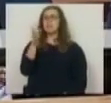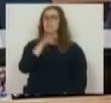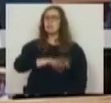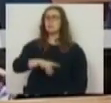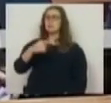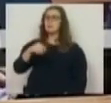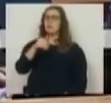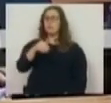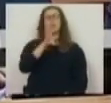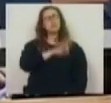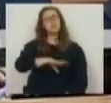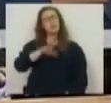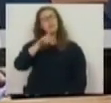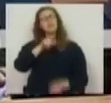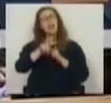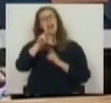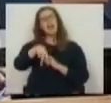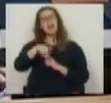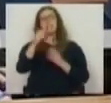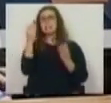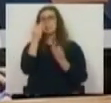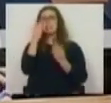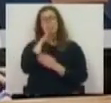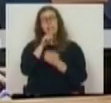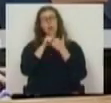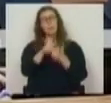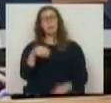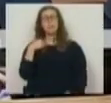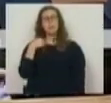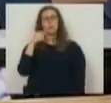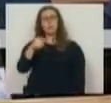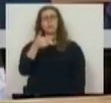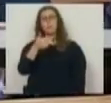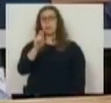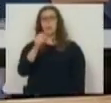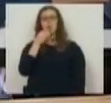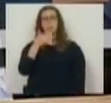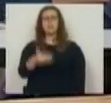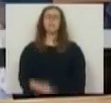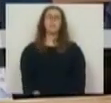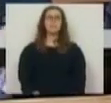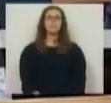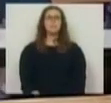Presidente, à Sra. Deputada Ana Mesquita, se acompanha esta preocupação do Bloco de Esquerda. Muito obrigado.